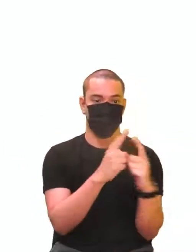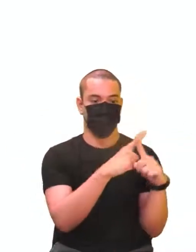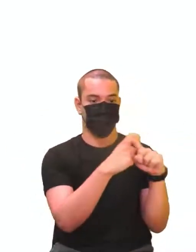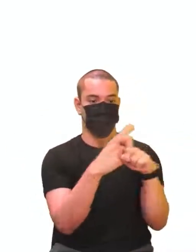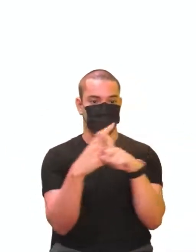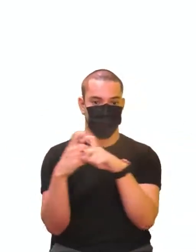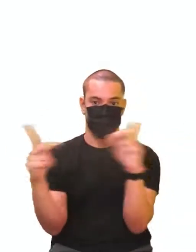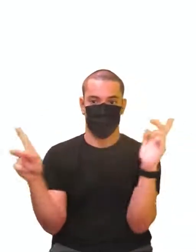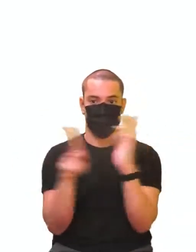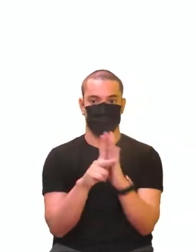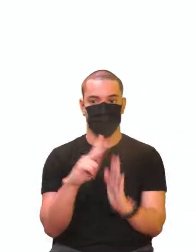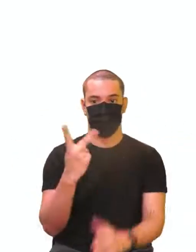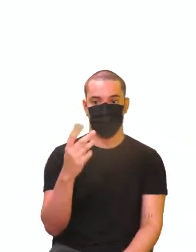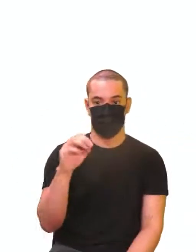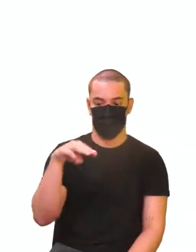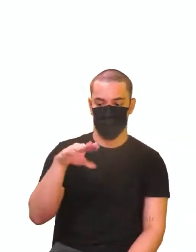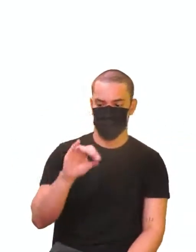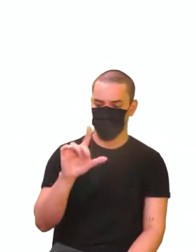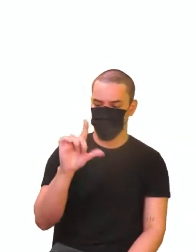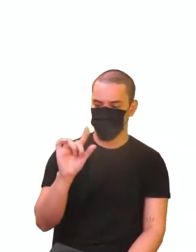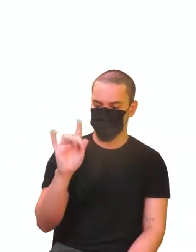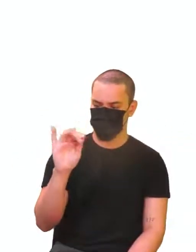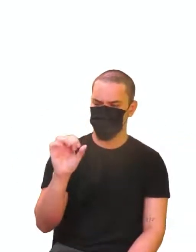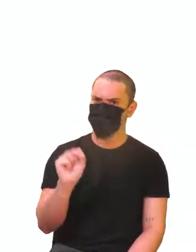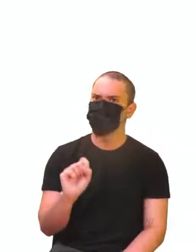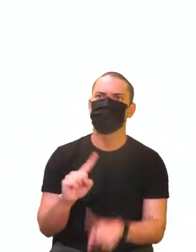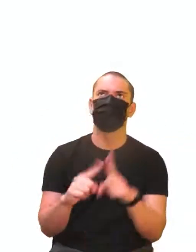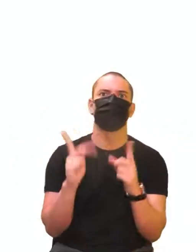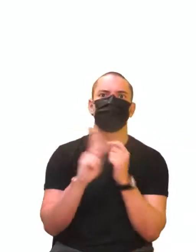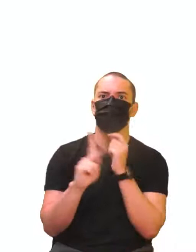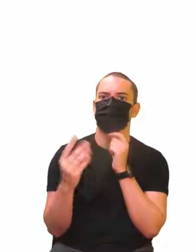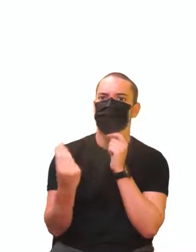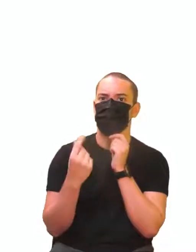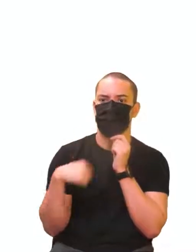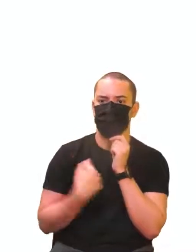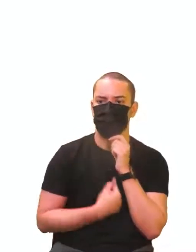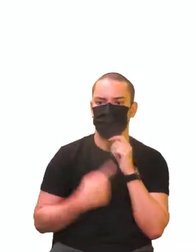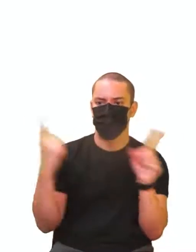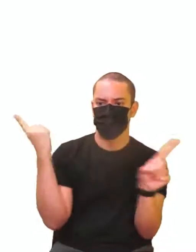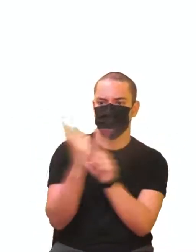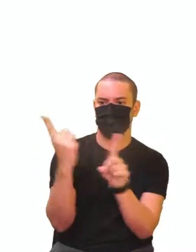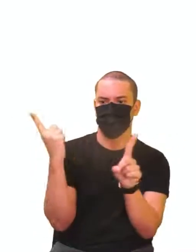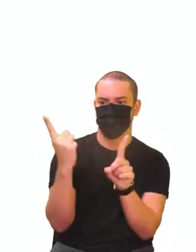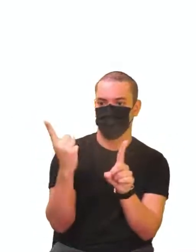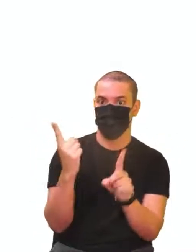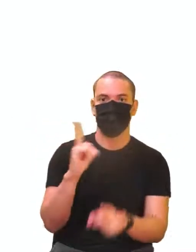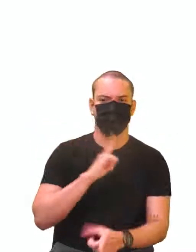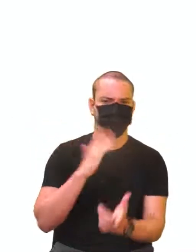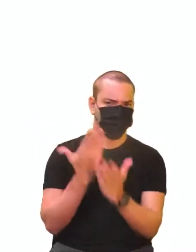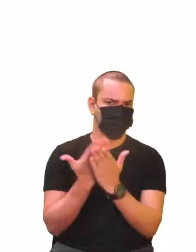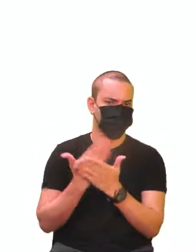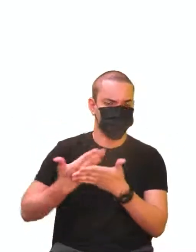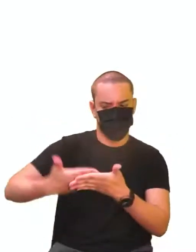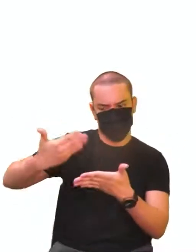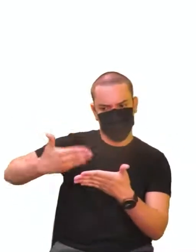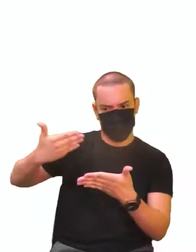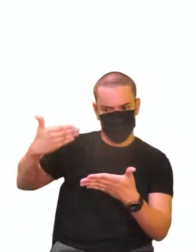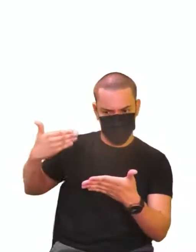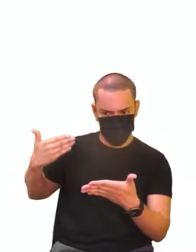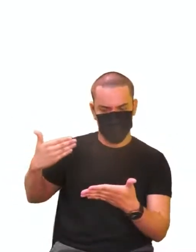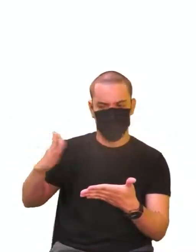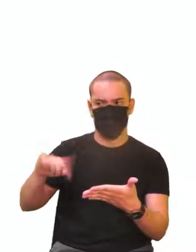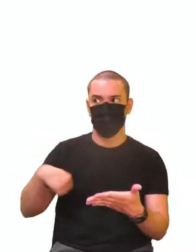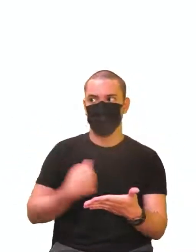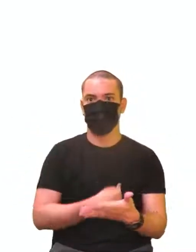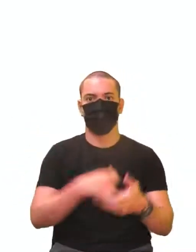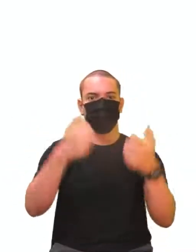cromossomos homólogos. Prof, como é que a gente identifica esses cromossomos? Teve uma aula anterior em que